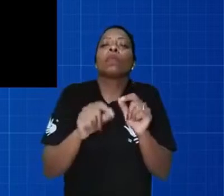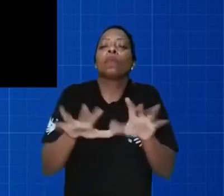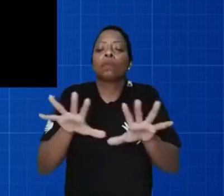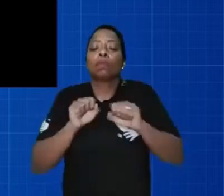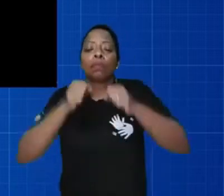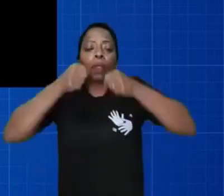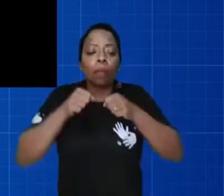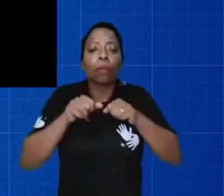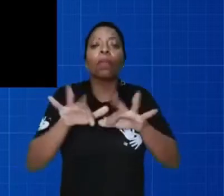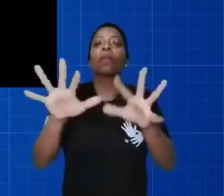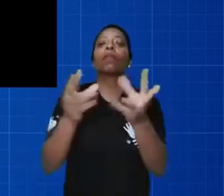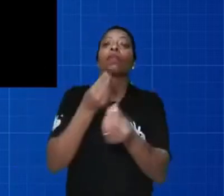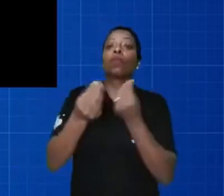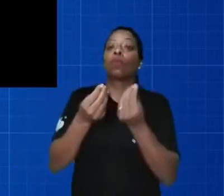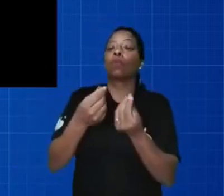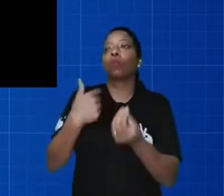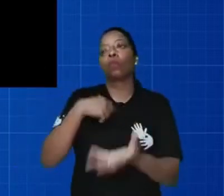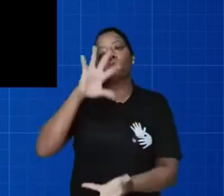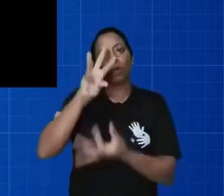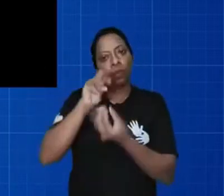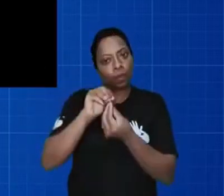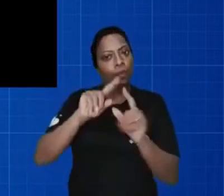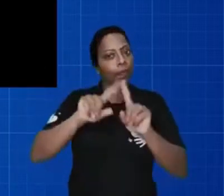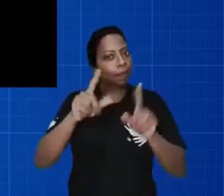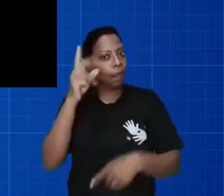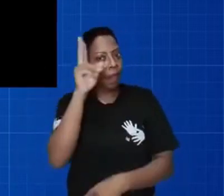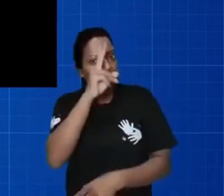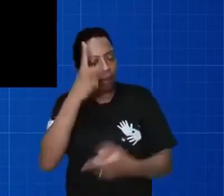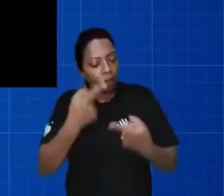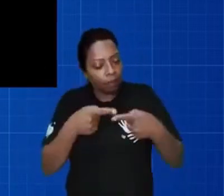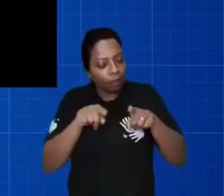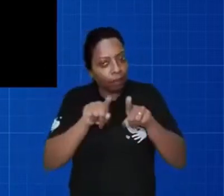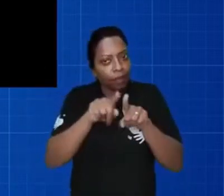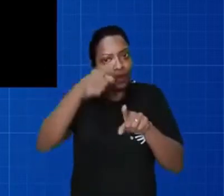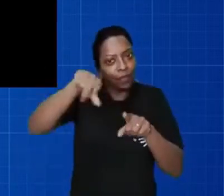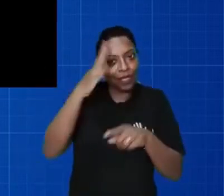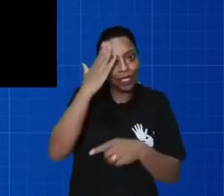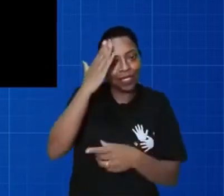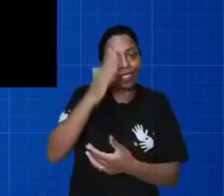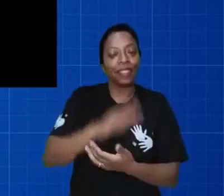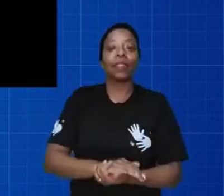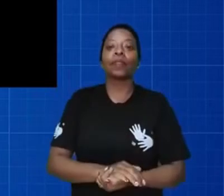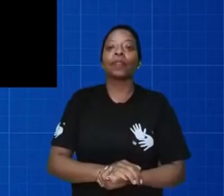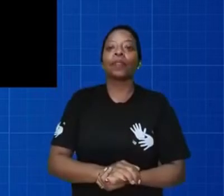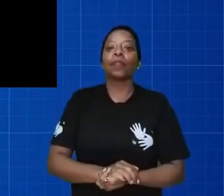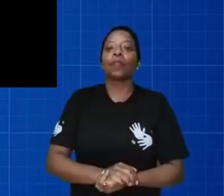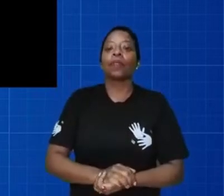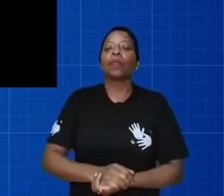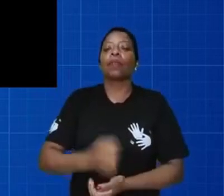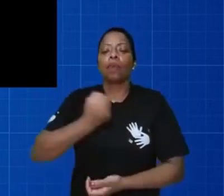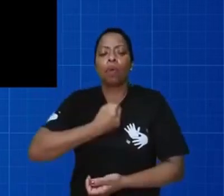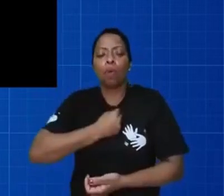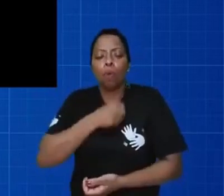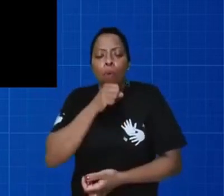pouquinho. Então, temos ali a tuberculose, que é causada por uma bactéria. A transmissão via aerosol, então, quando a